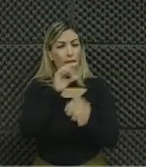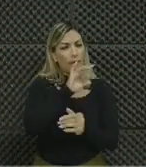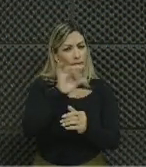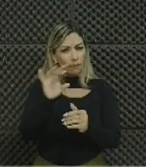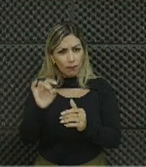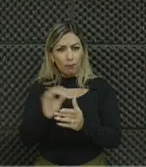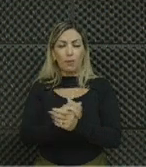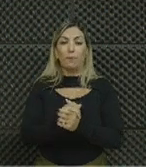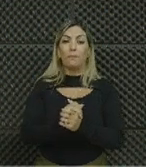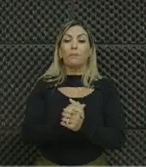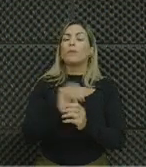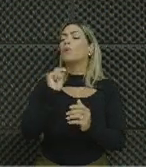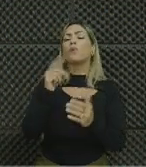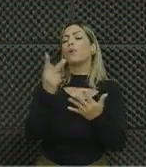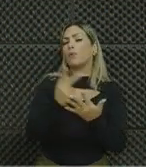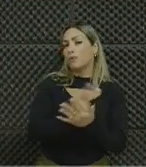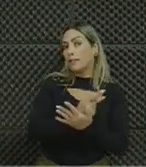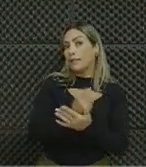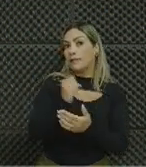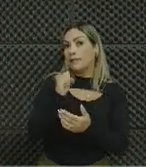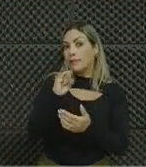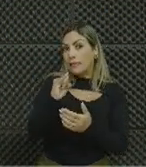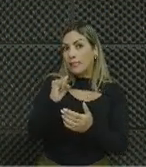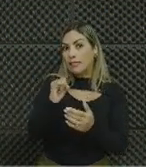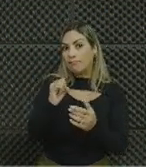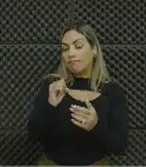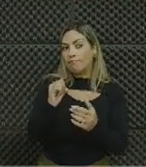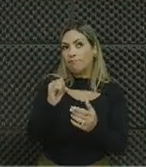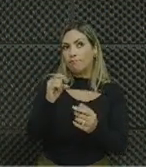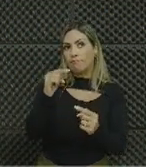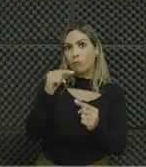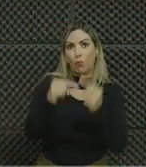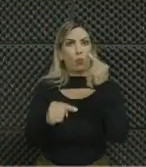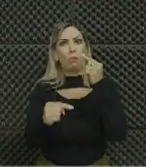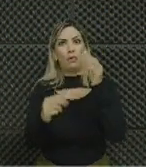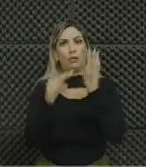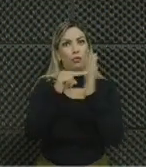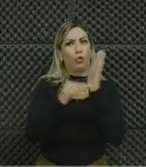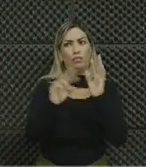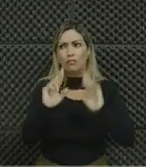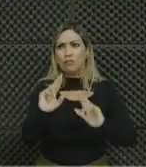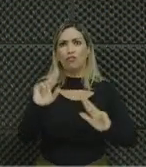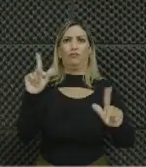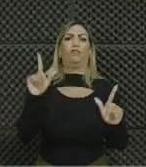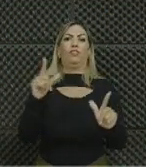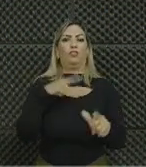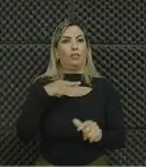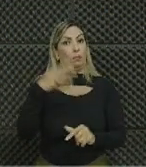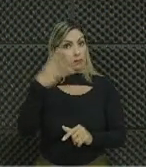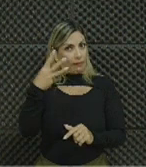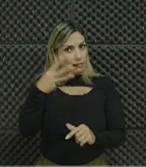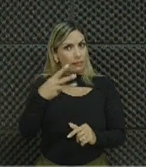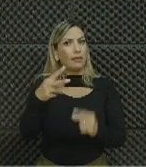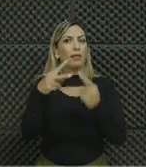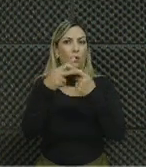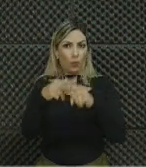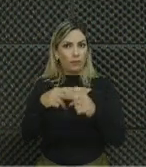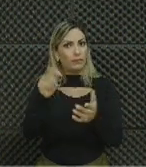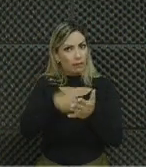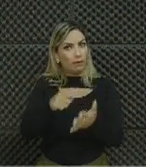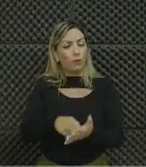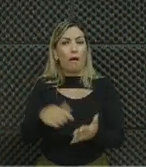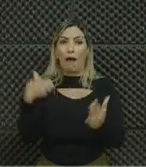competência. E o que acontece se tiver discrepância na nota? Tem uma 3ª correção e até uma